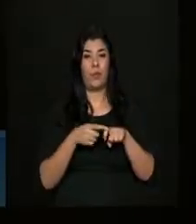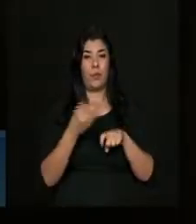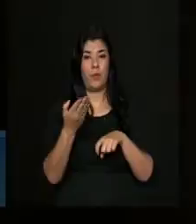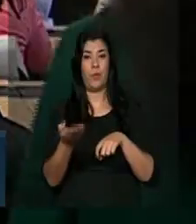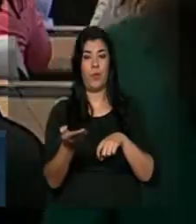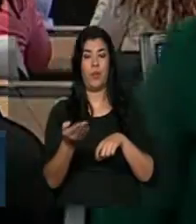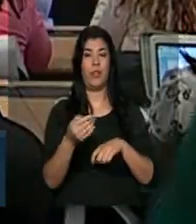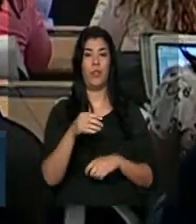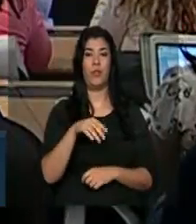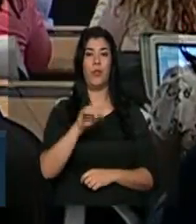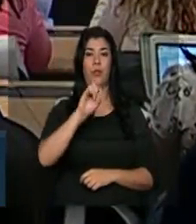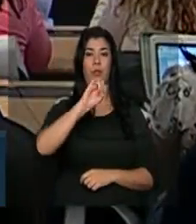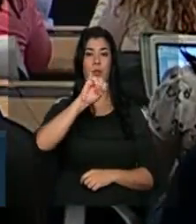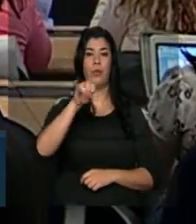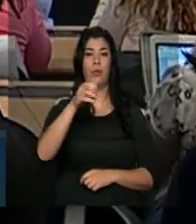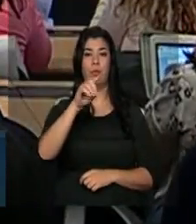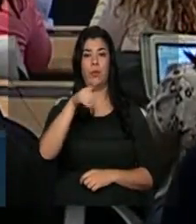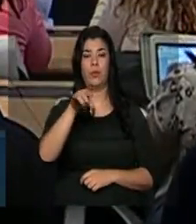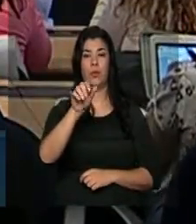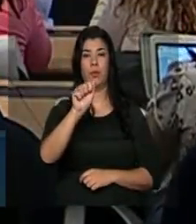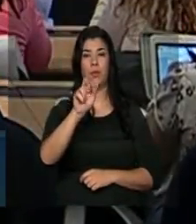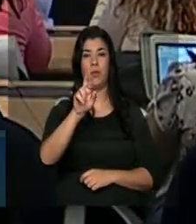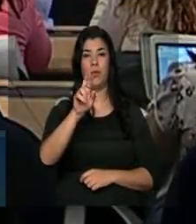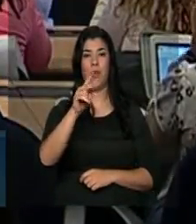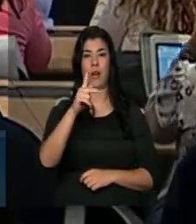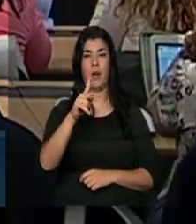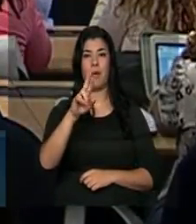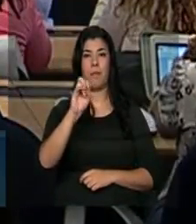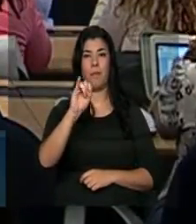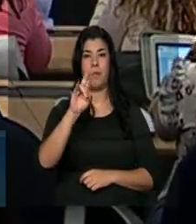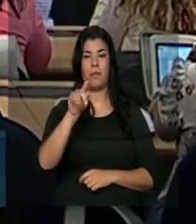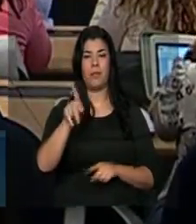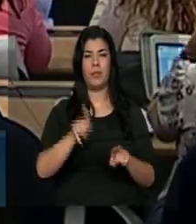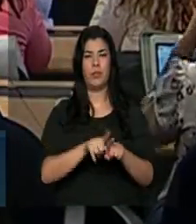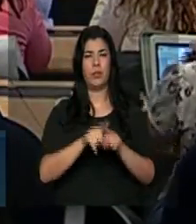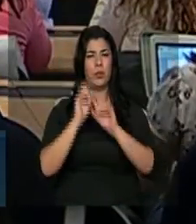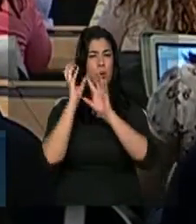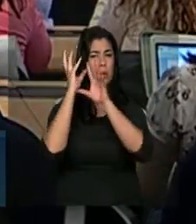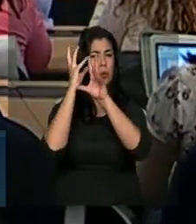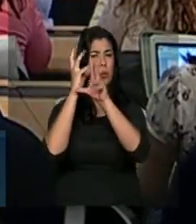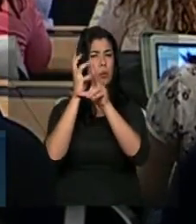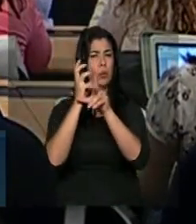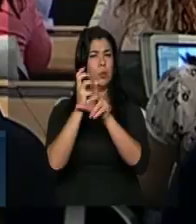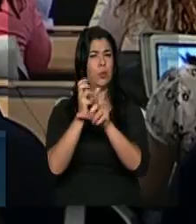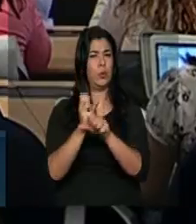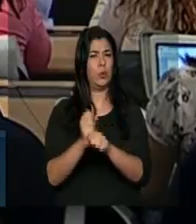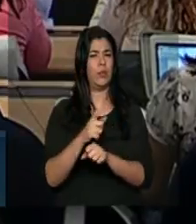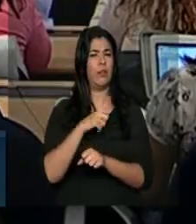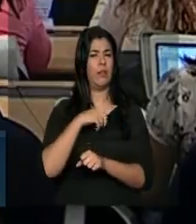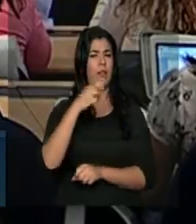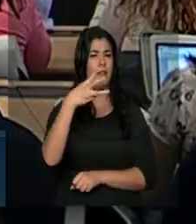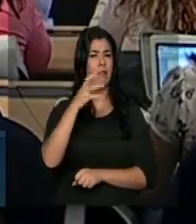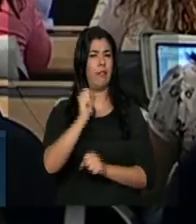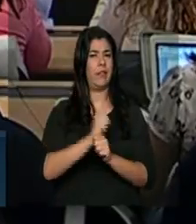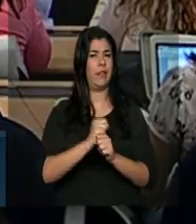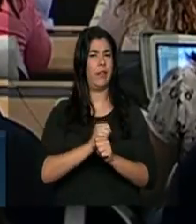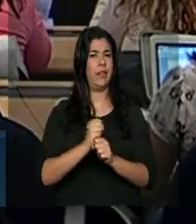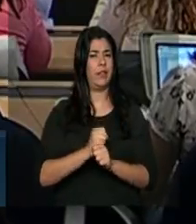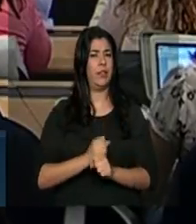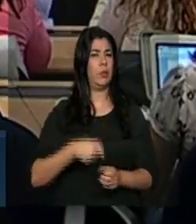colocado aqui, né, deve ter começado bem novo, né, apesar de já estar contando história, mas há 30 anos vem